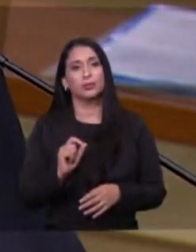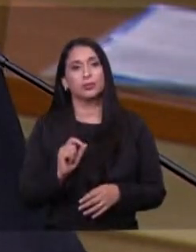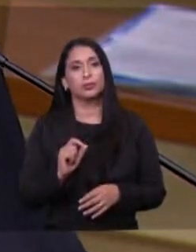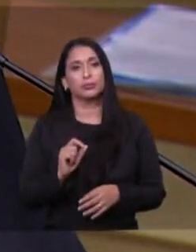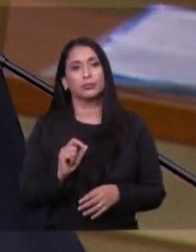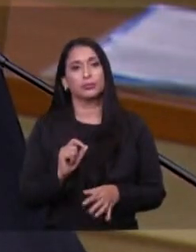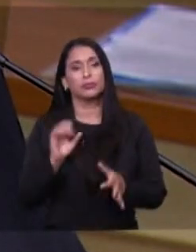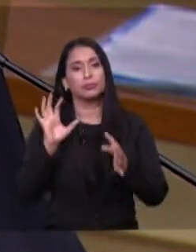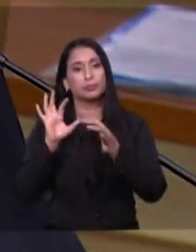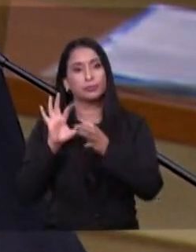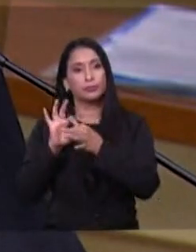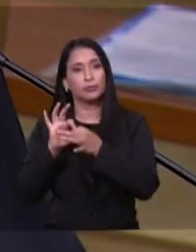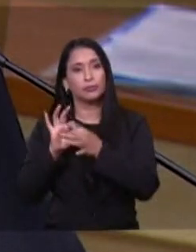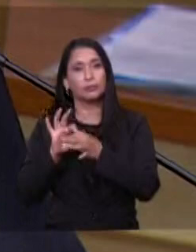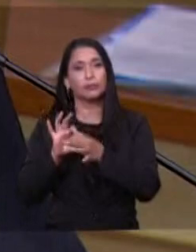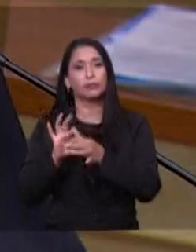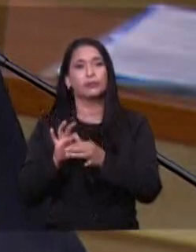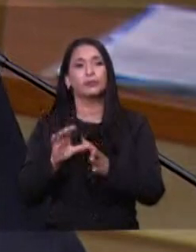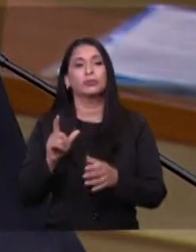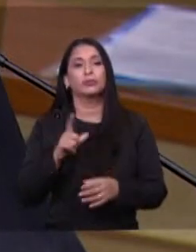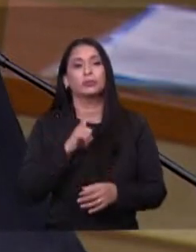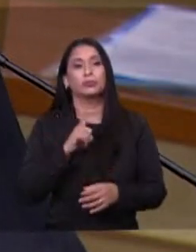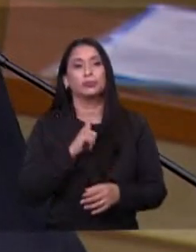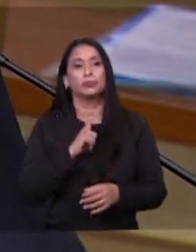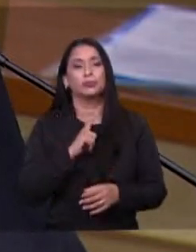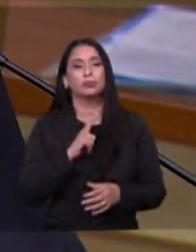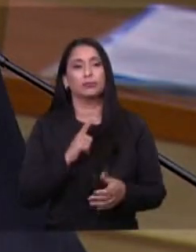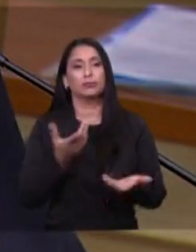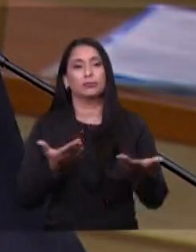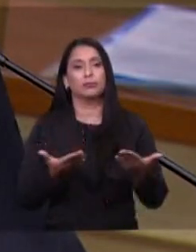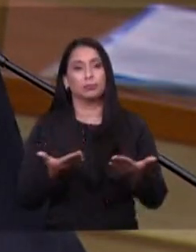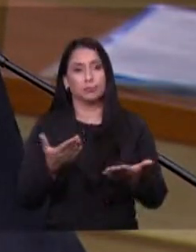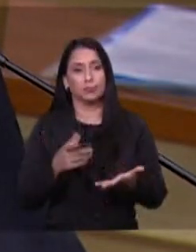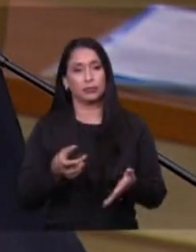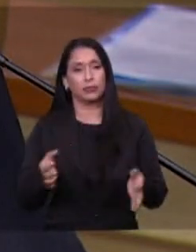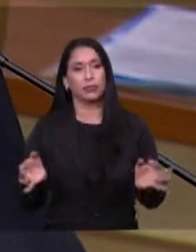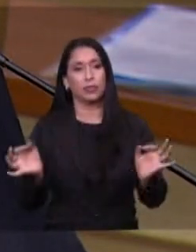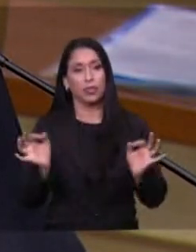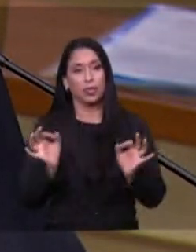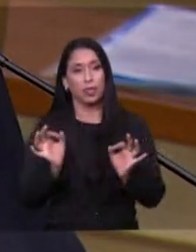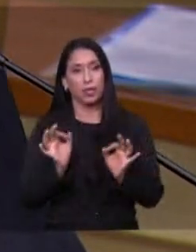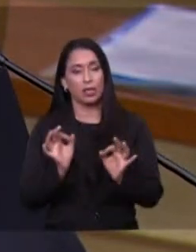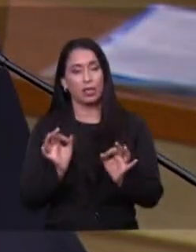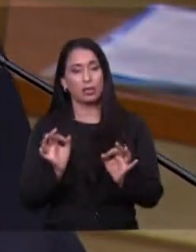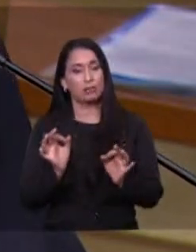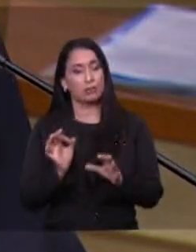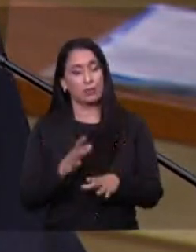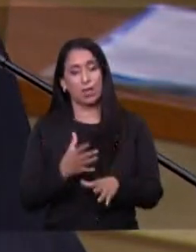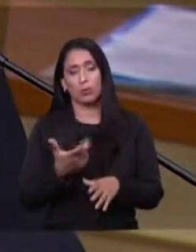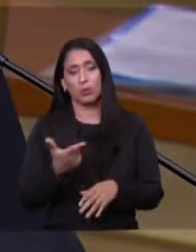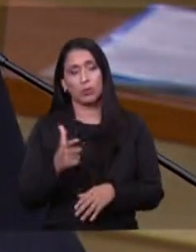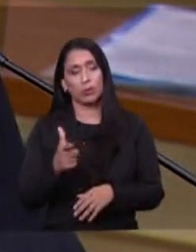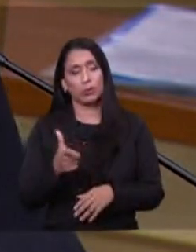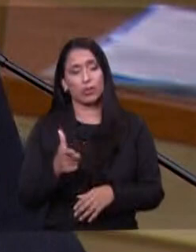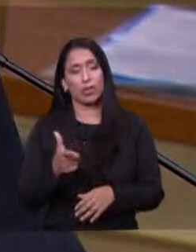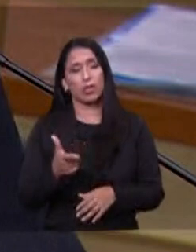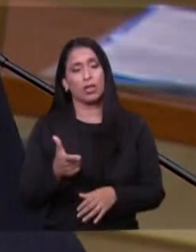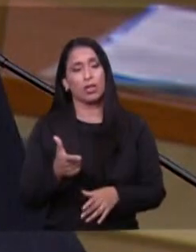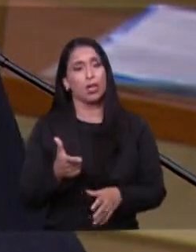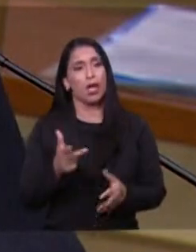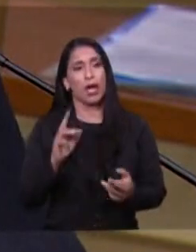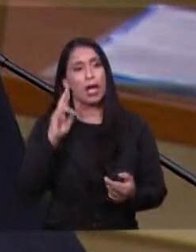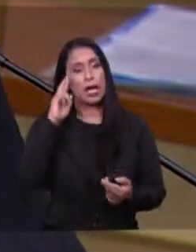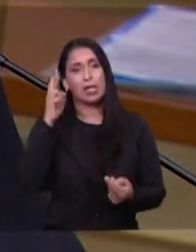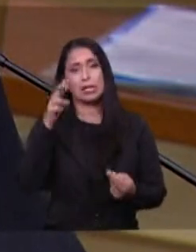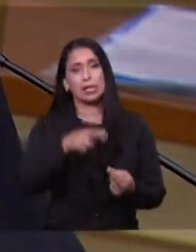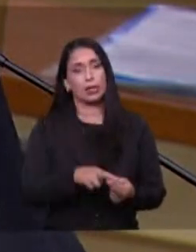quando contextualizado na situação em particular, proporcionalidade em concreto, acabou-se tornando-se irrazoável. Parece-me,